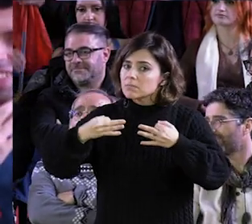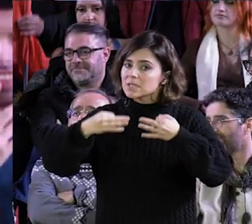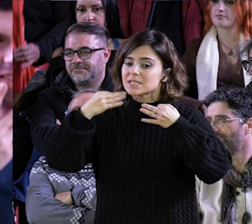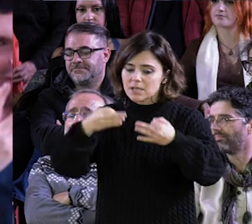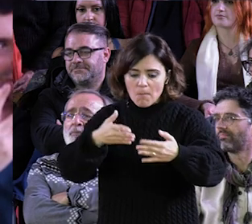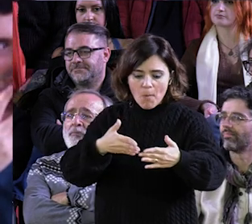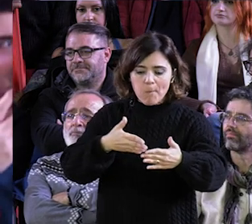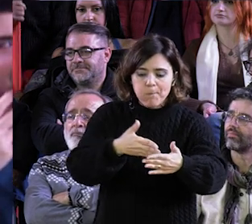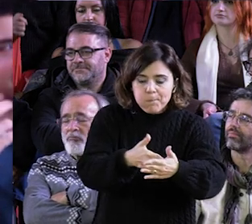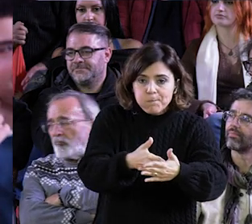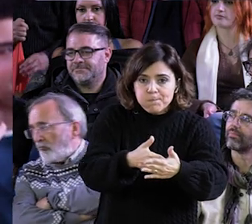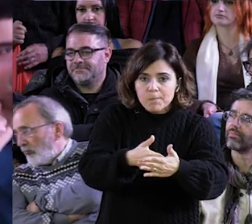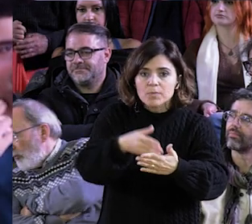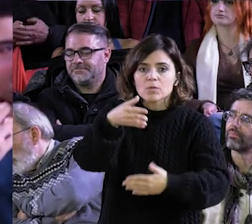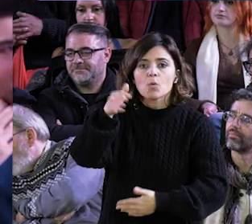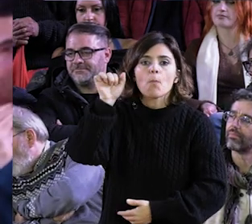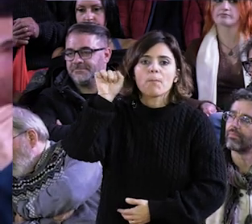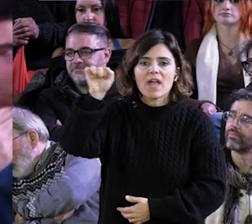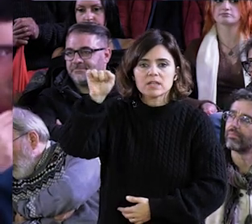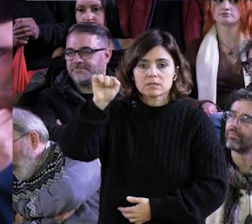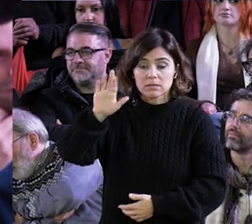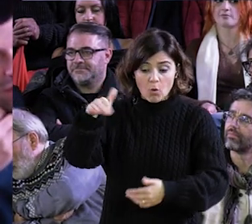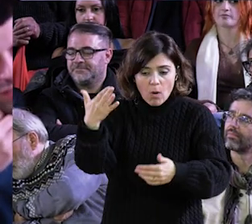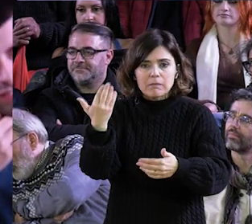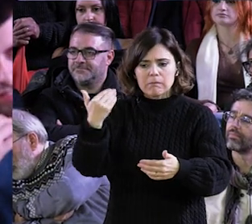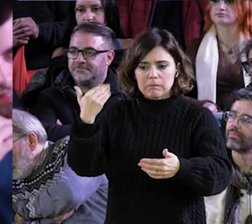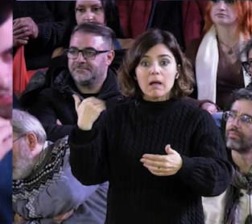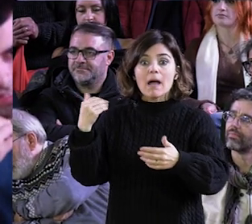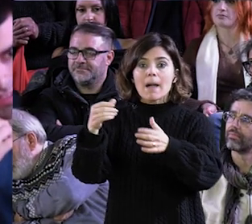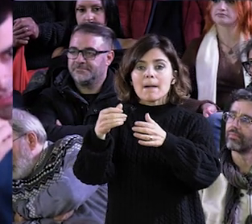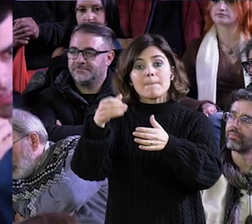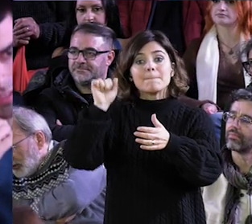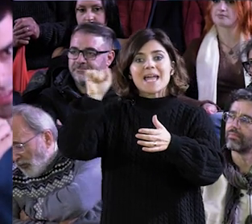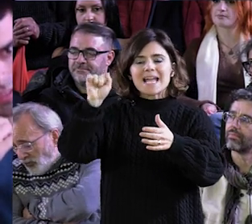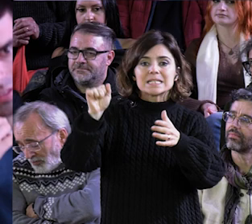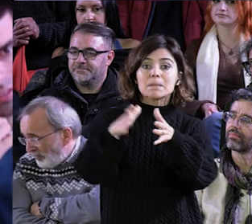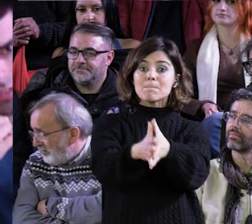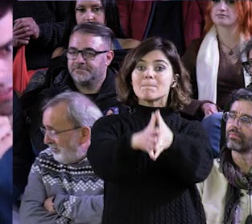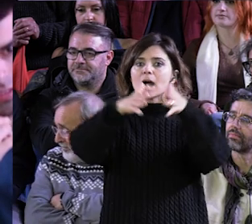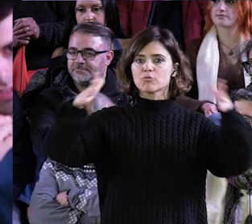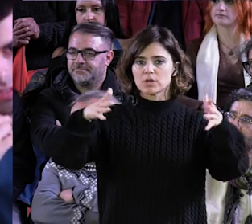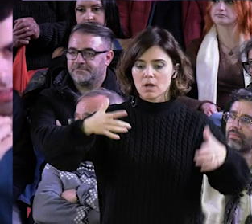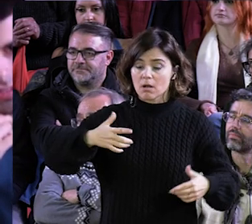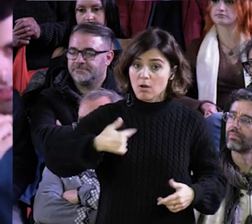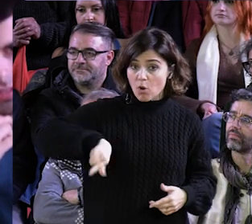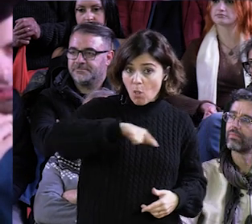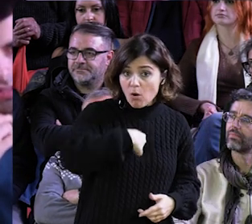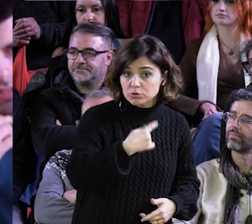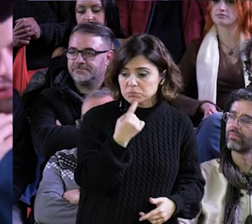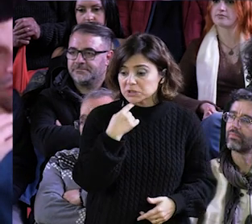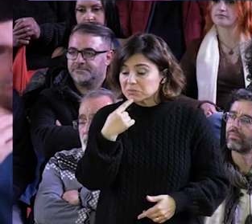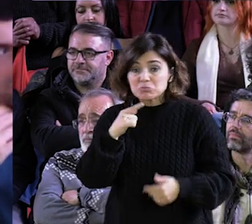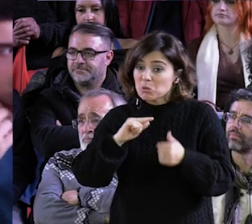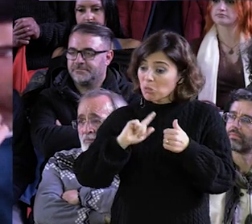E quando esta barreira se tornou absoluta, quando a maioria se tornou absoluta, nós percebemos, o povo percebeu que tudo